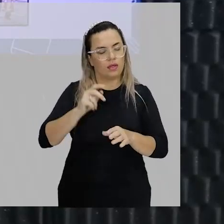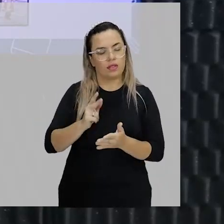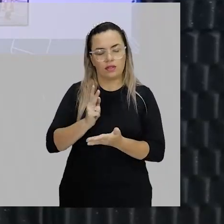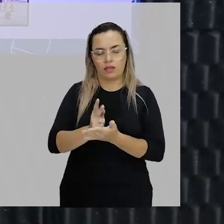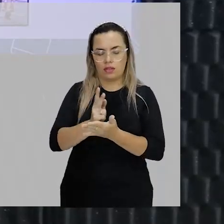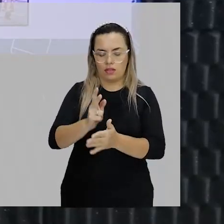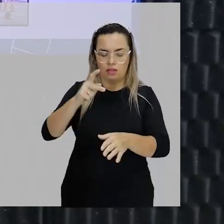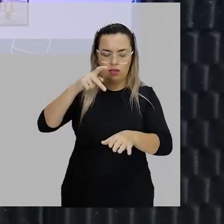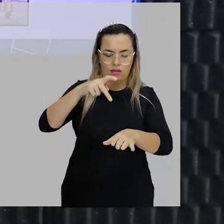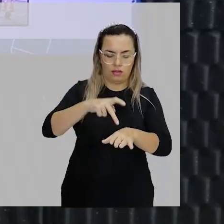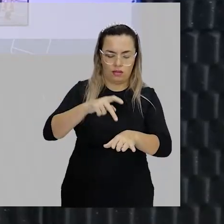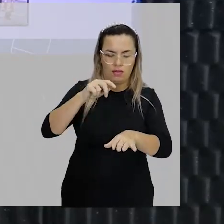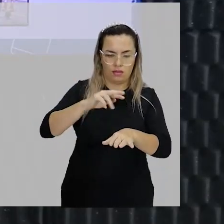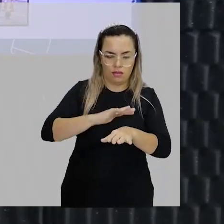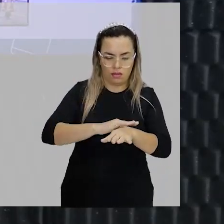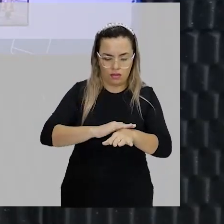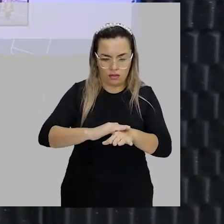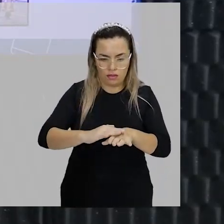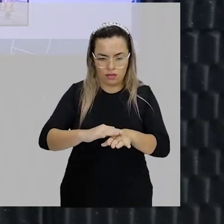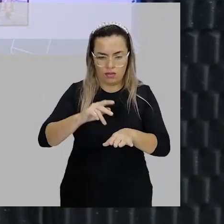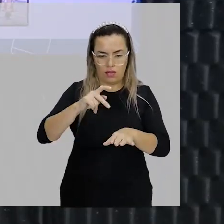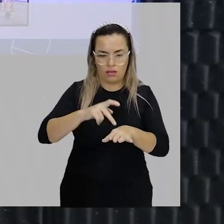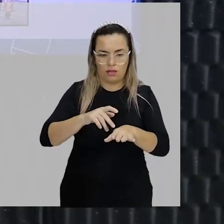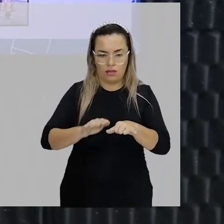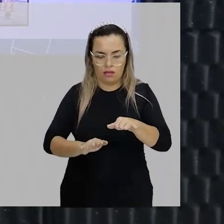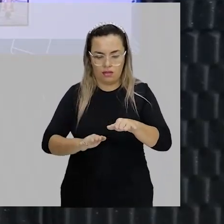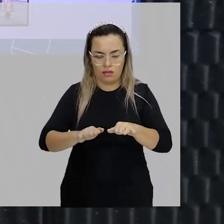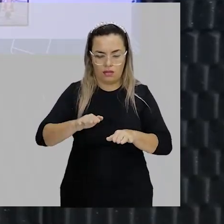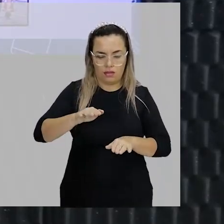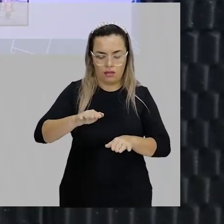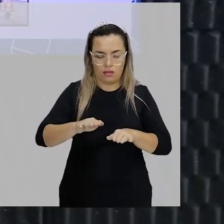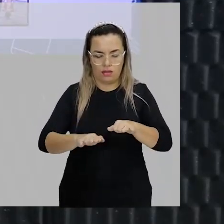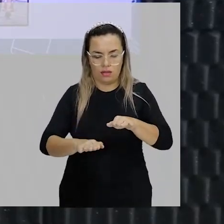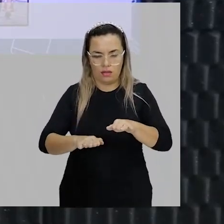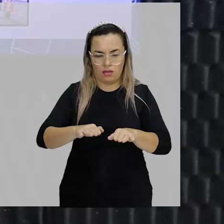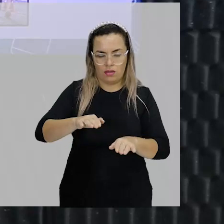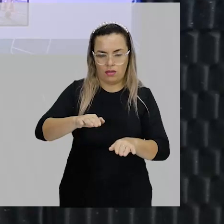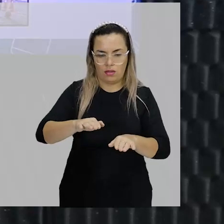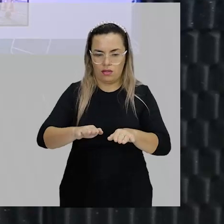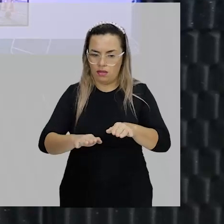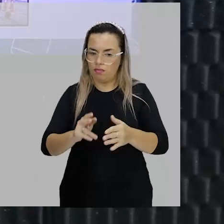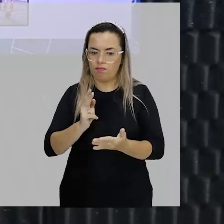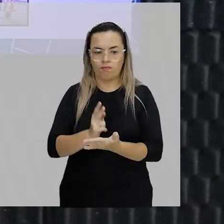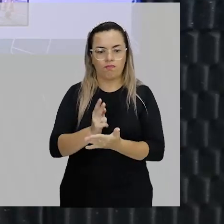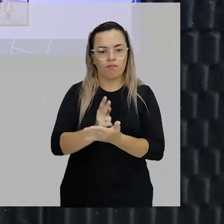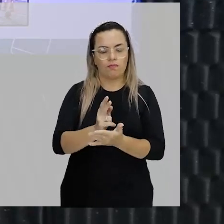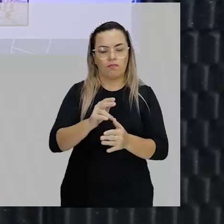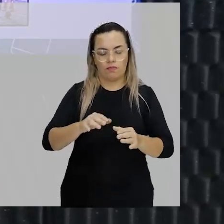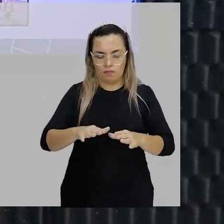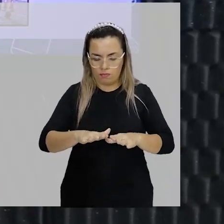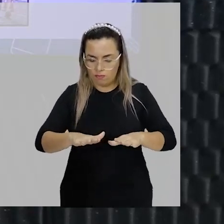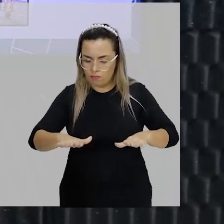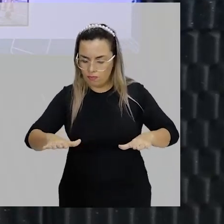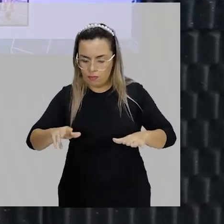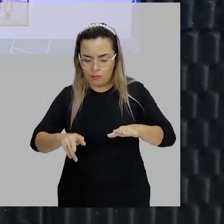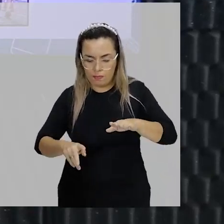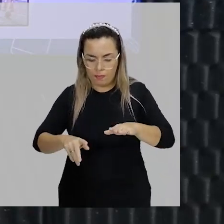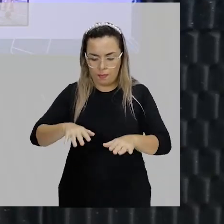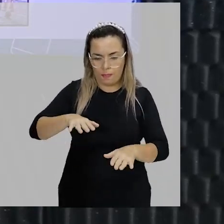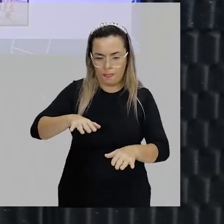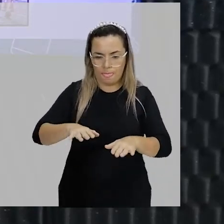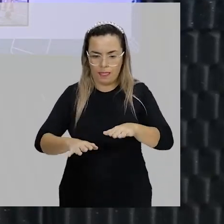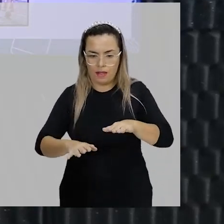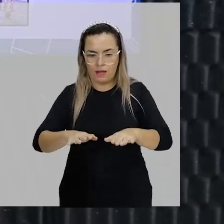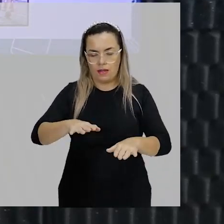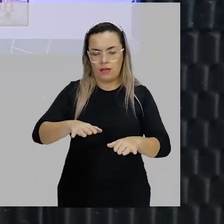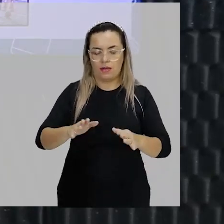no atletismo, não. Elas têm que estar sempre com o pé tendo contato com o solo. Se vocês prestarem atenção nessa